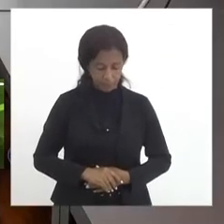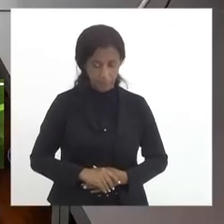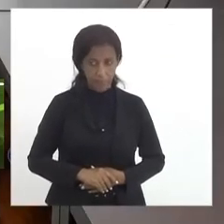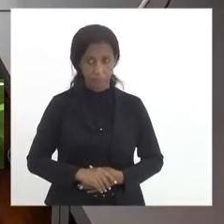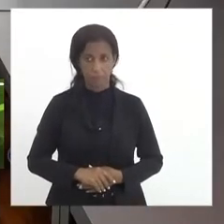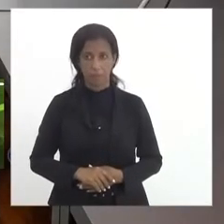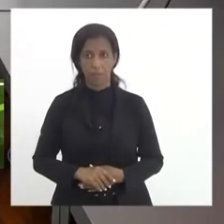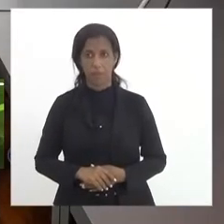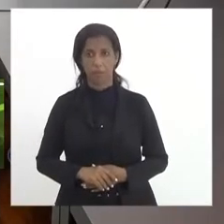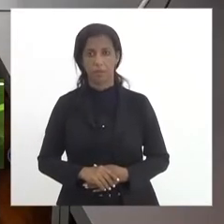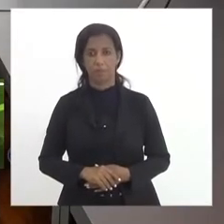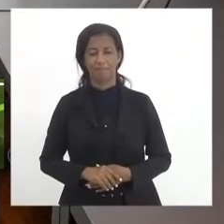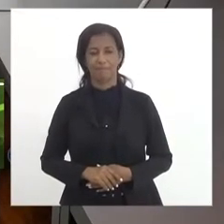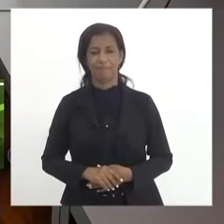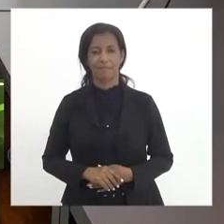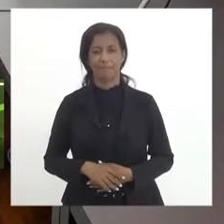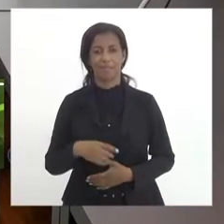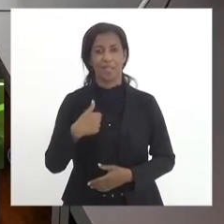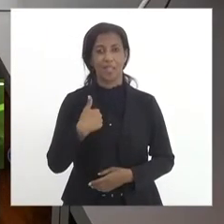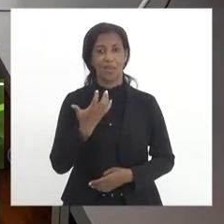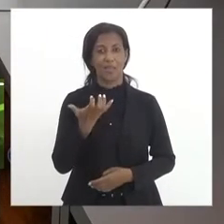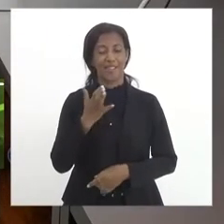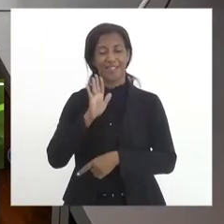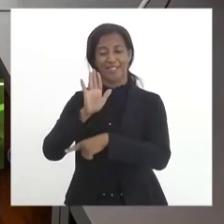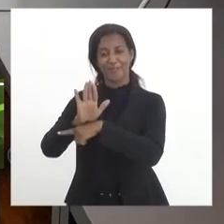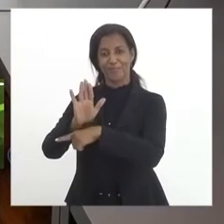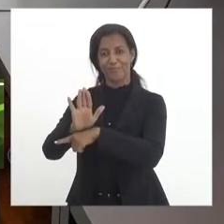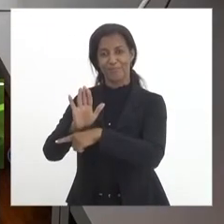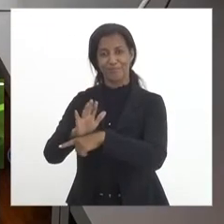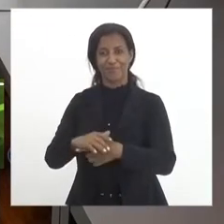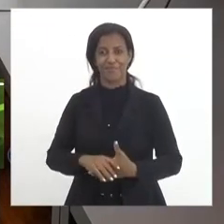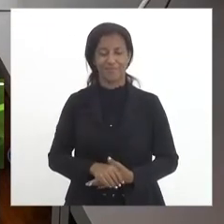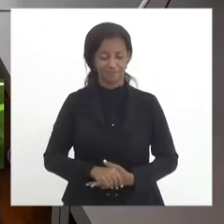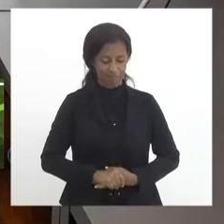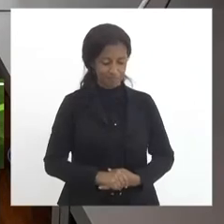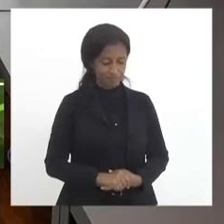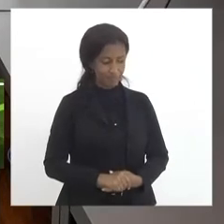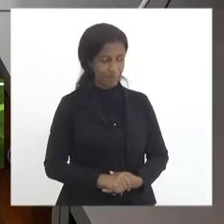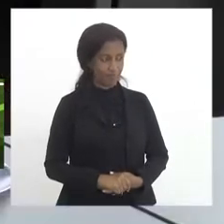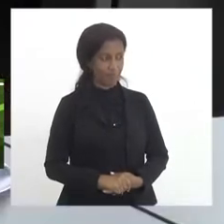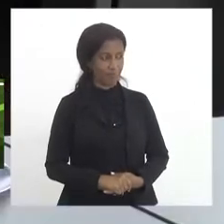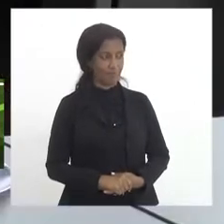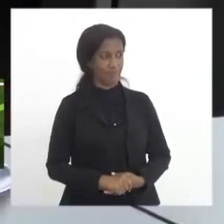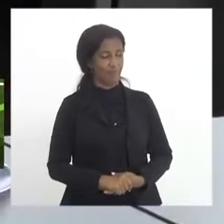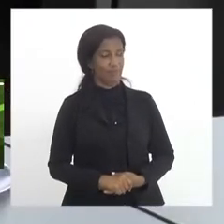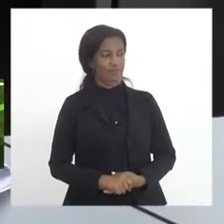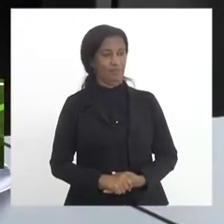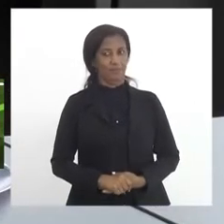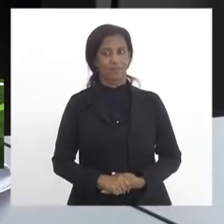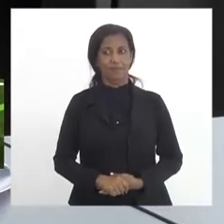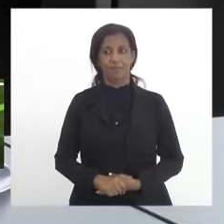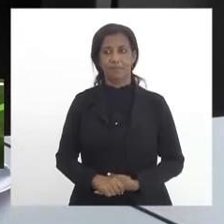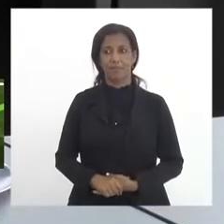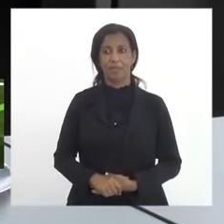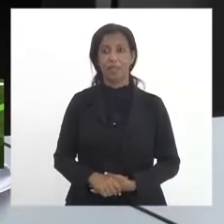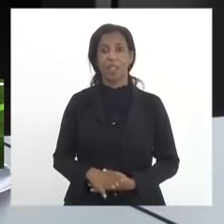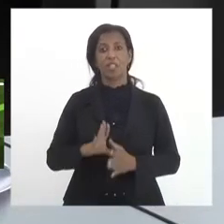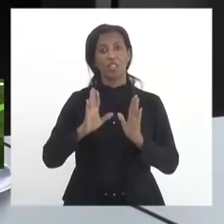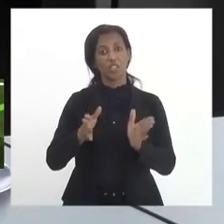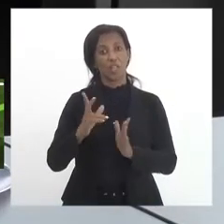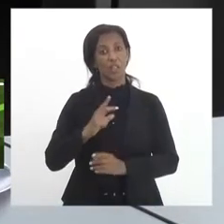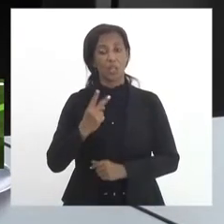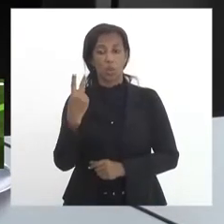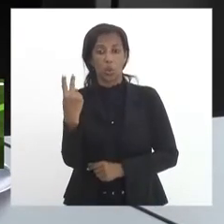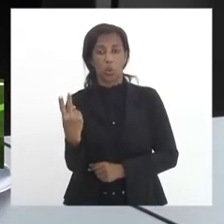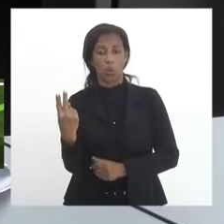discutir, deputado. Eu quero defender o projeto. Okay. Já que deputado, o deputado já abriu o voto divergente. É, não, já temos dois votos, então.